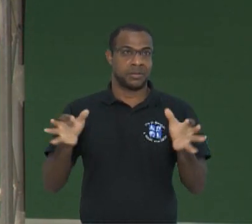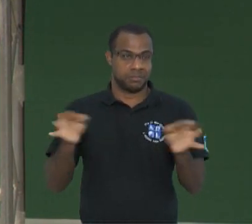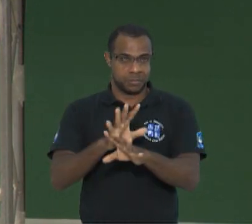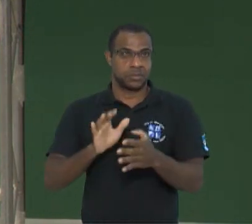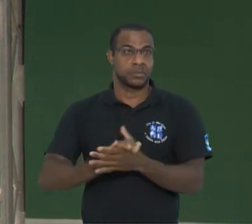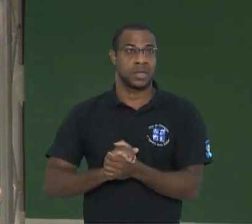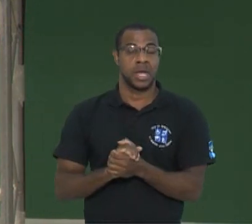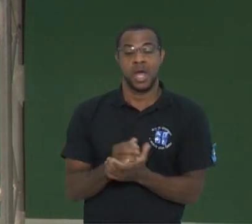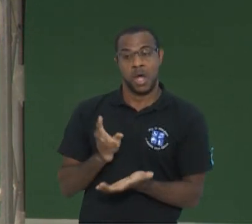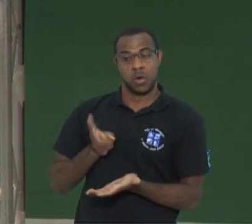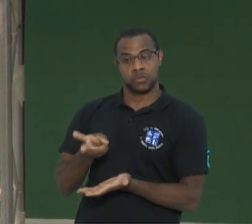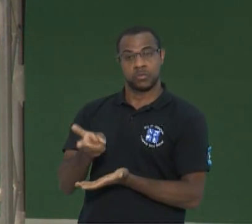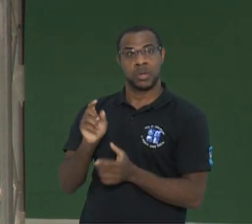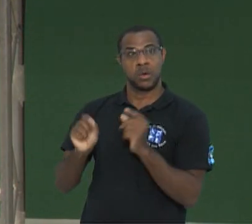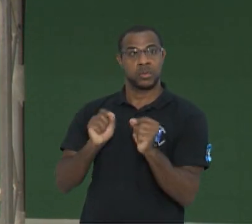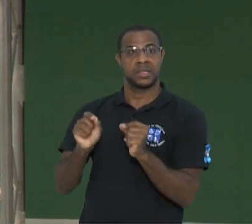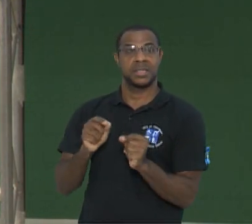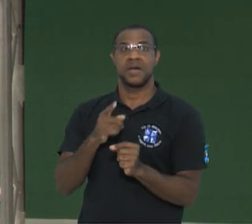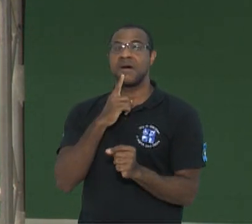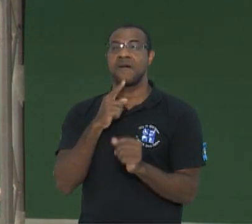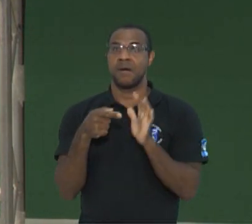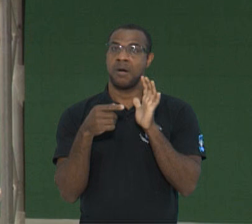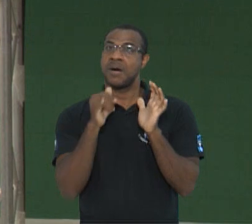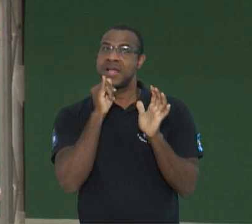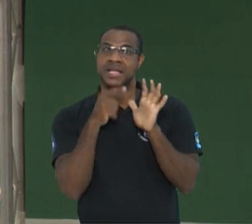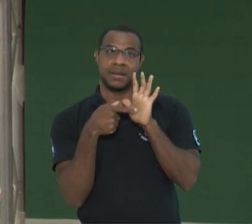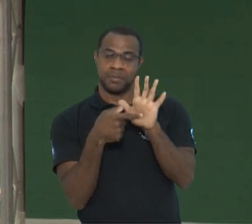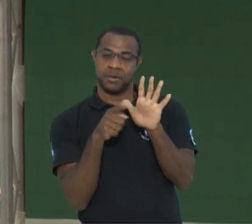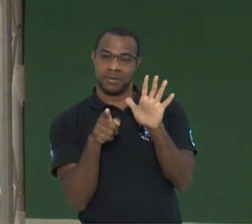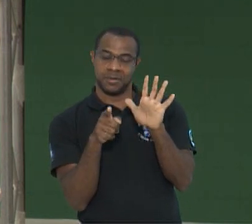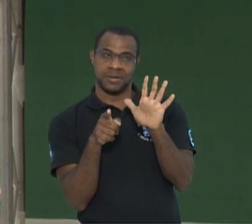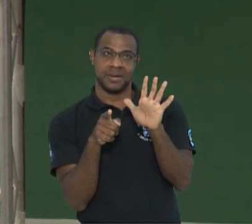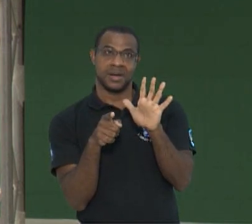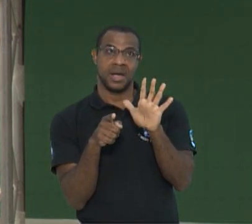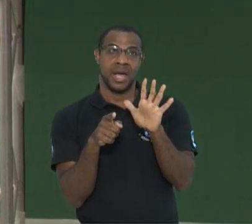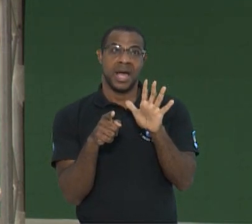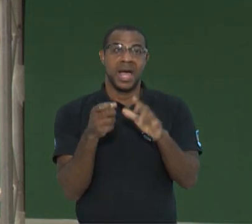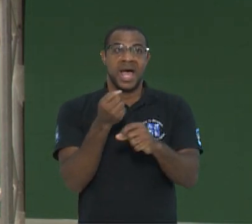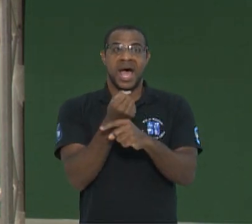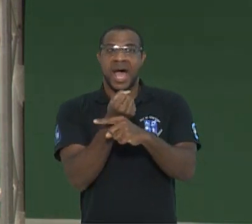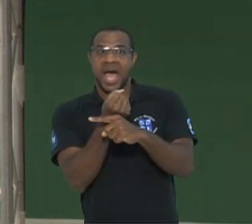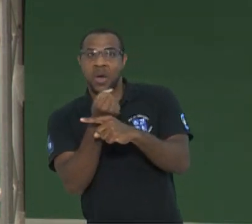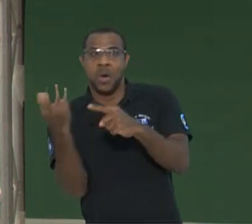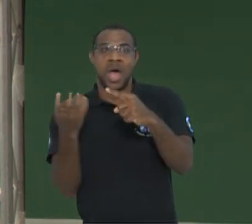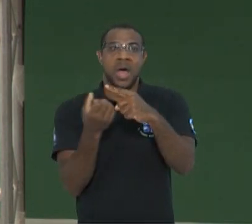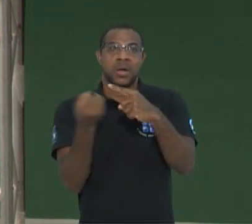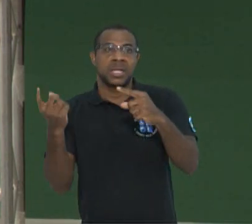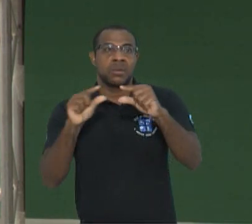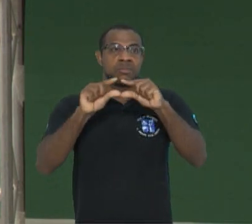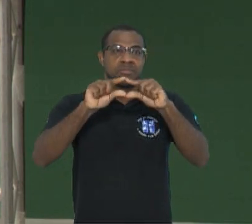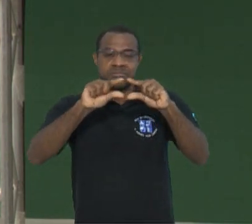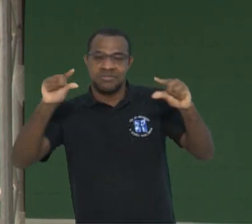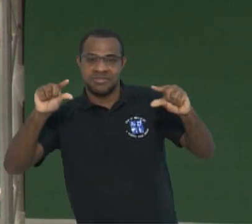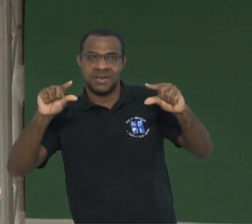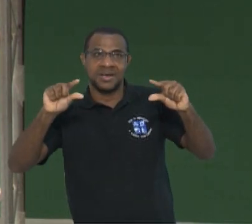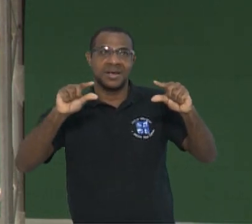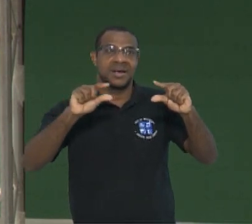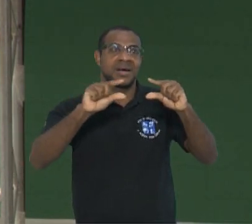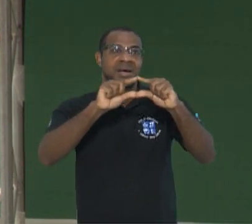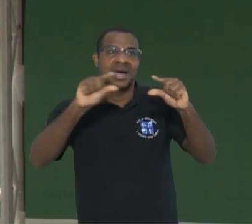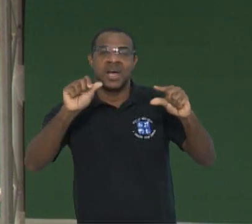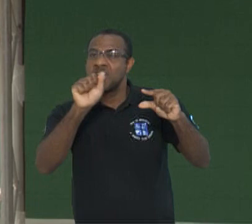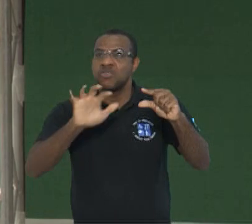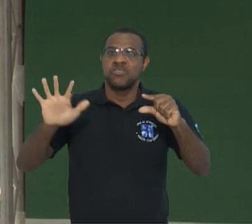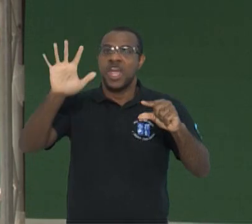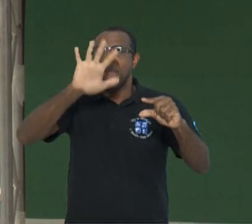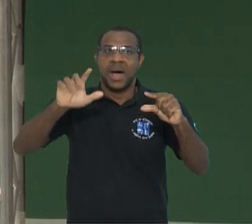eu sei que o modelinho, né, a equação geral de retas assíntotas que eu vou usar é aquela que